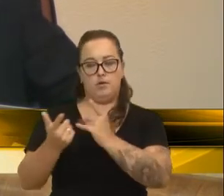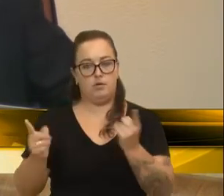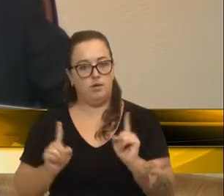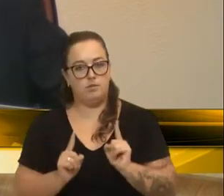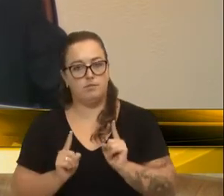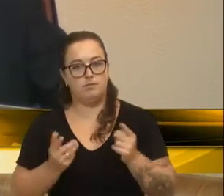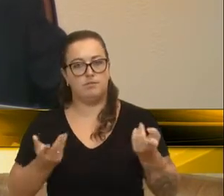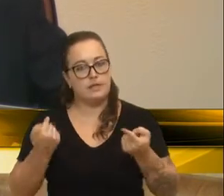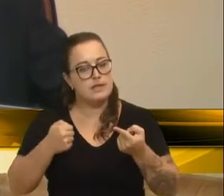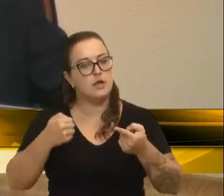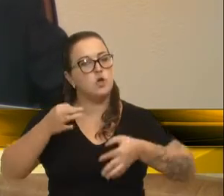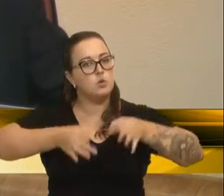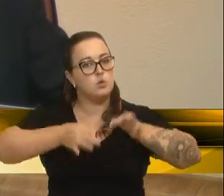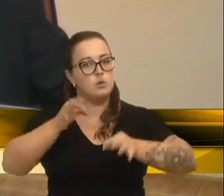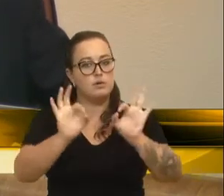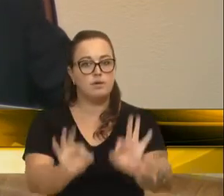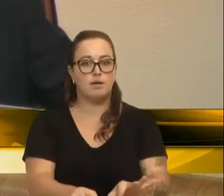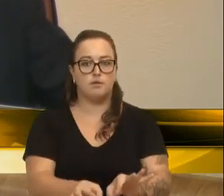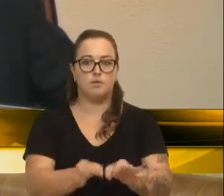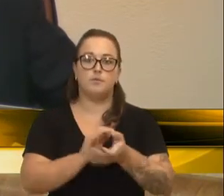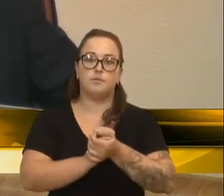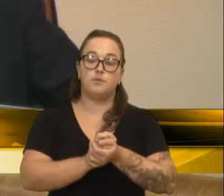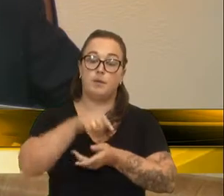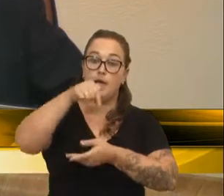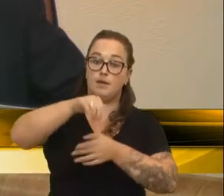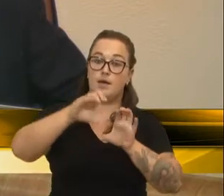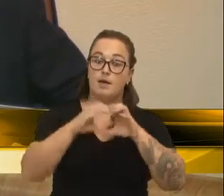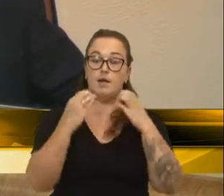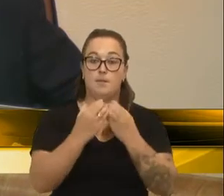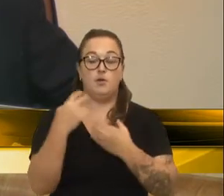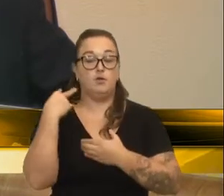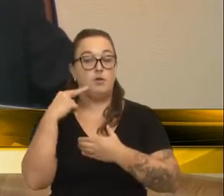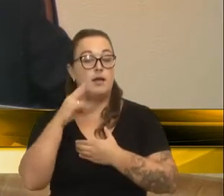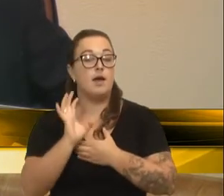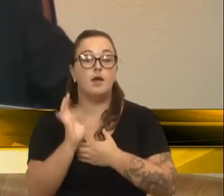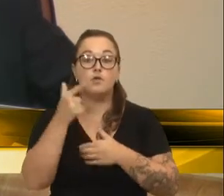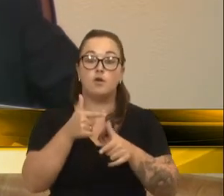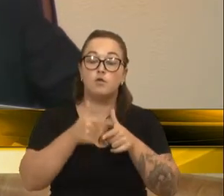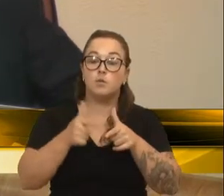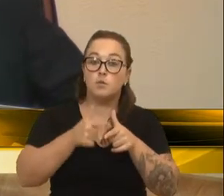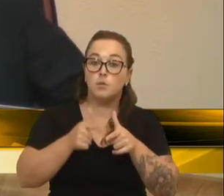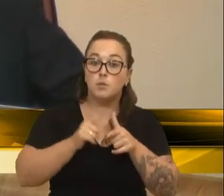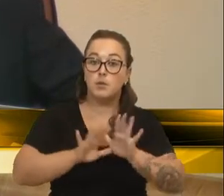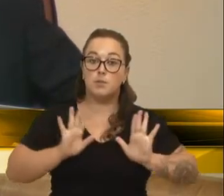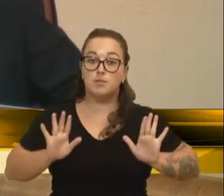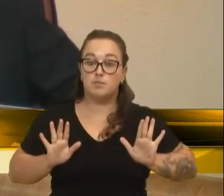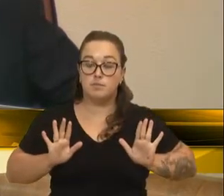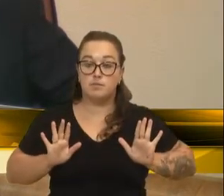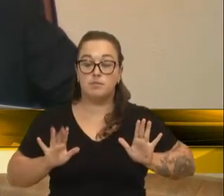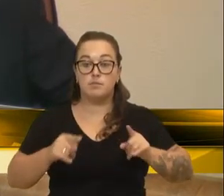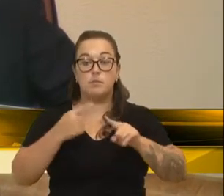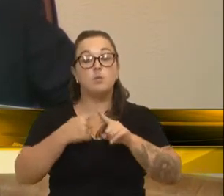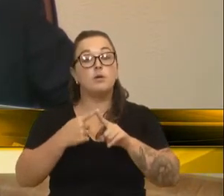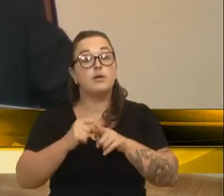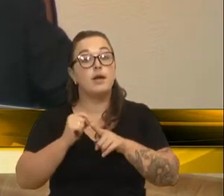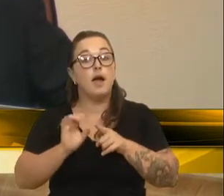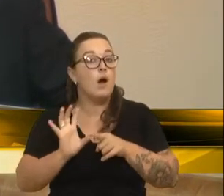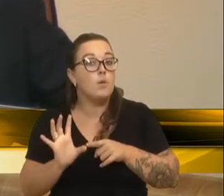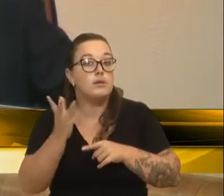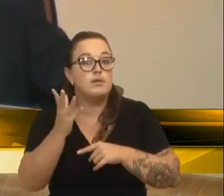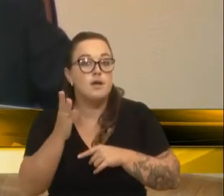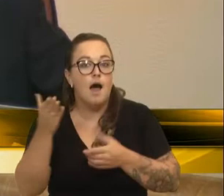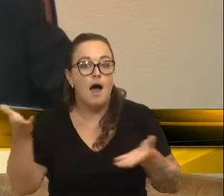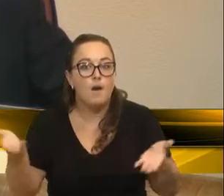ilegalidade. Cumpre a Câmara de Vereadores, então, resolver este problema, pontualmente, devido à recente ocorrência